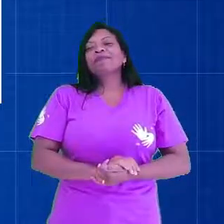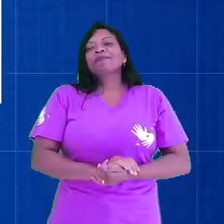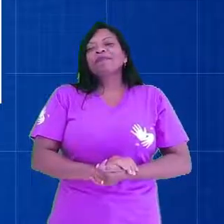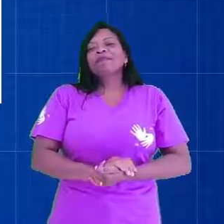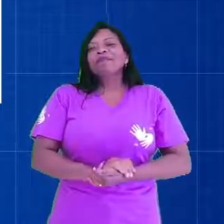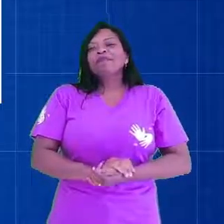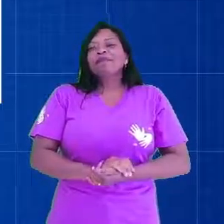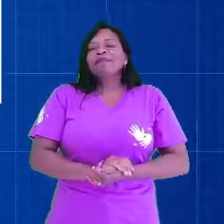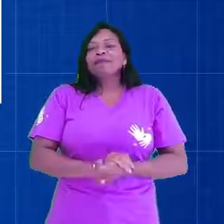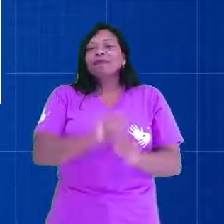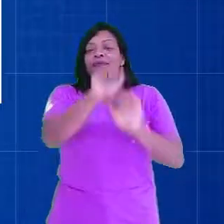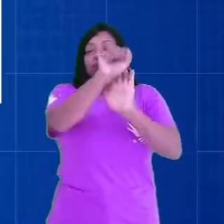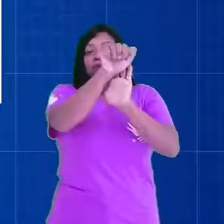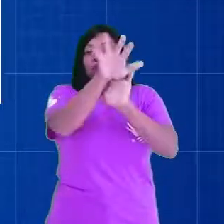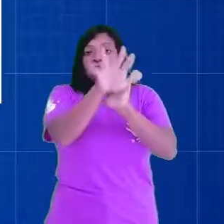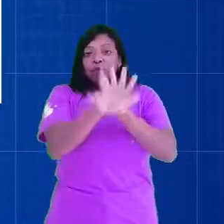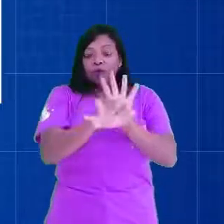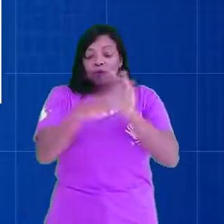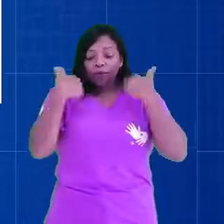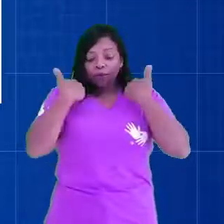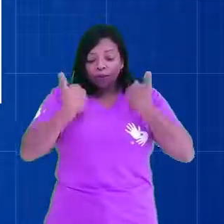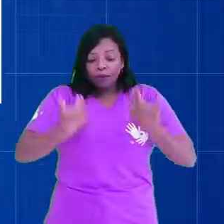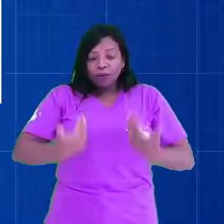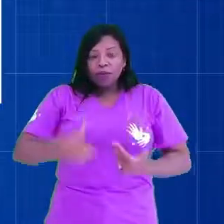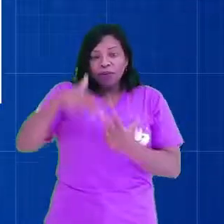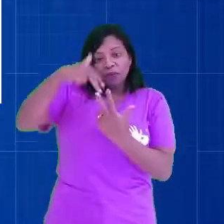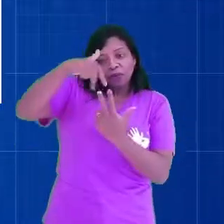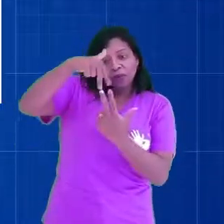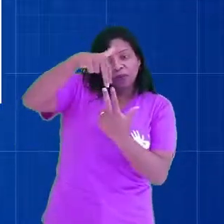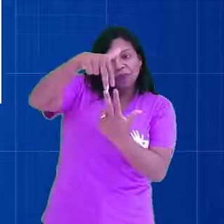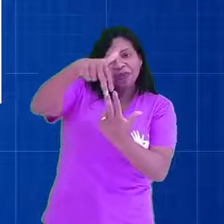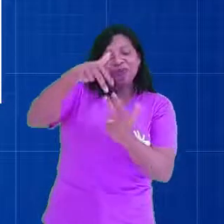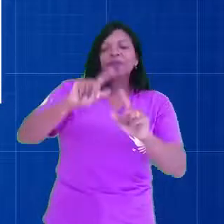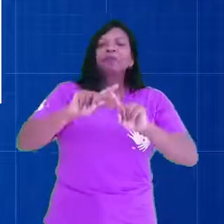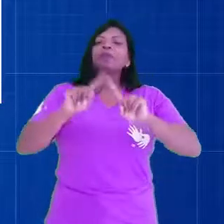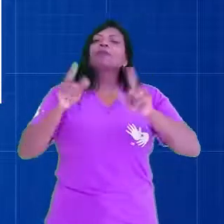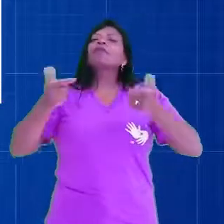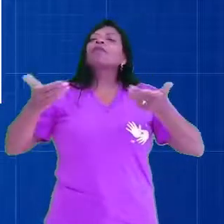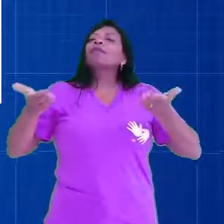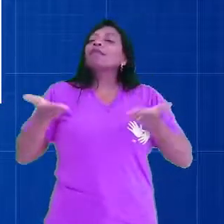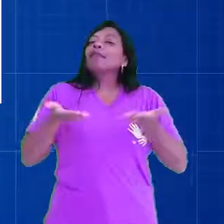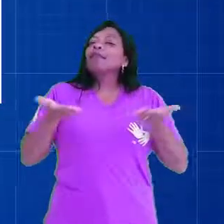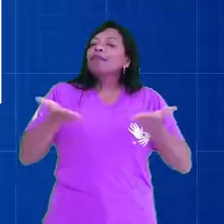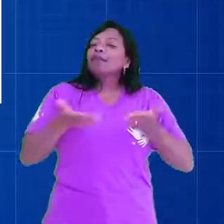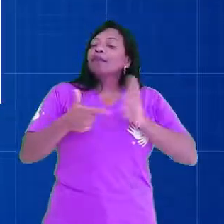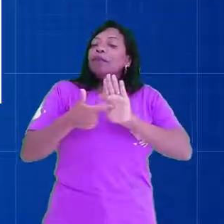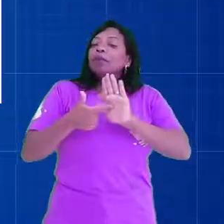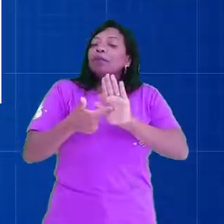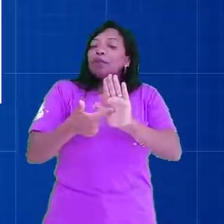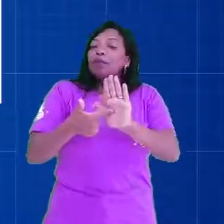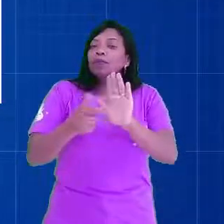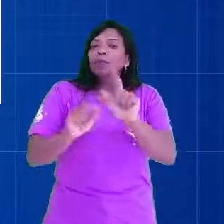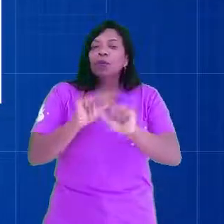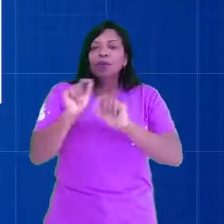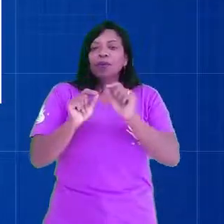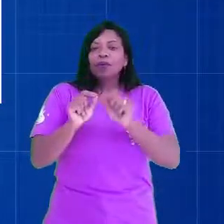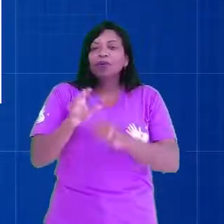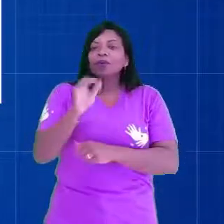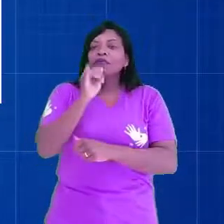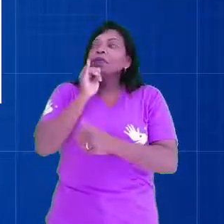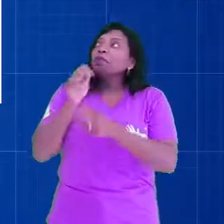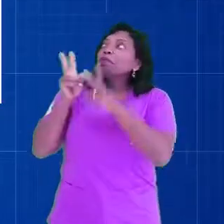Sombra e o corpo. Então, a gente vai brincar ali. Este exemplo ali, gente, olhando essa